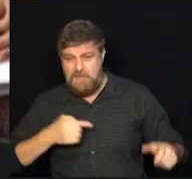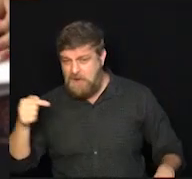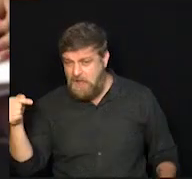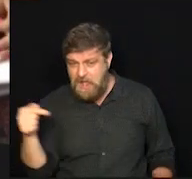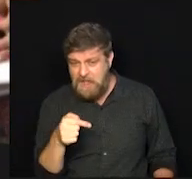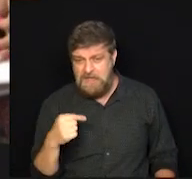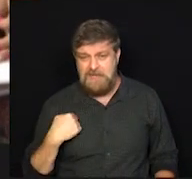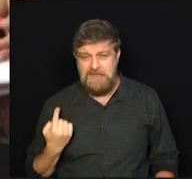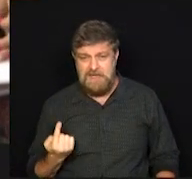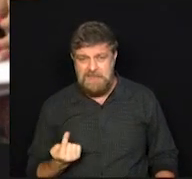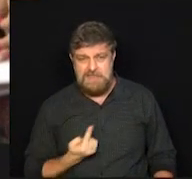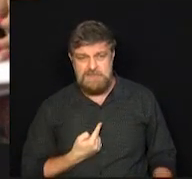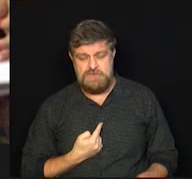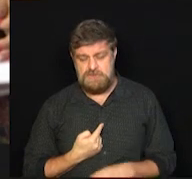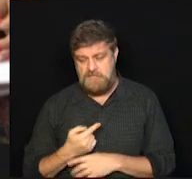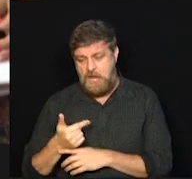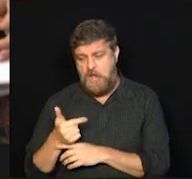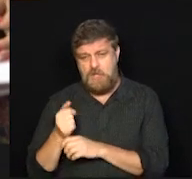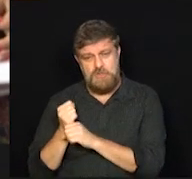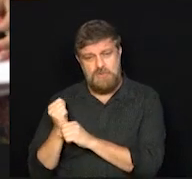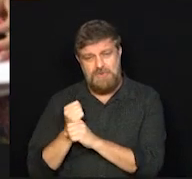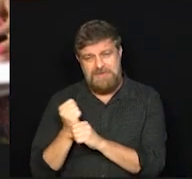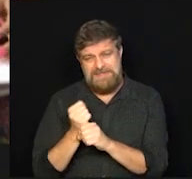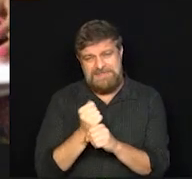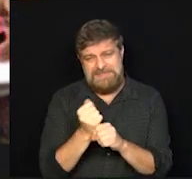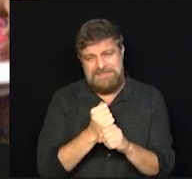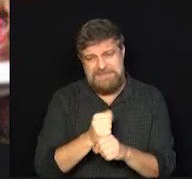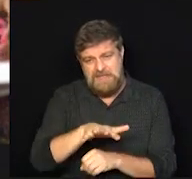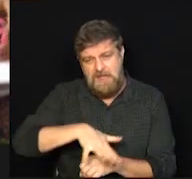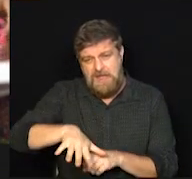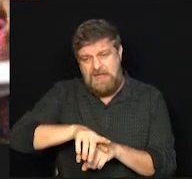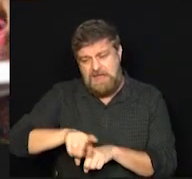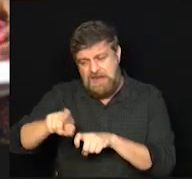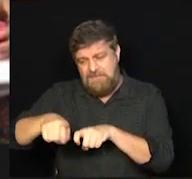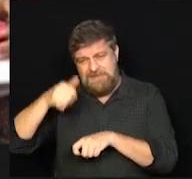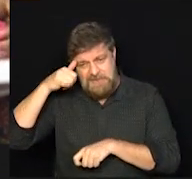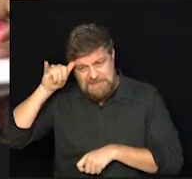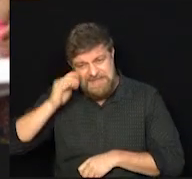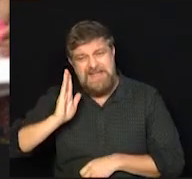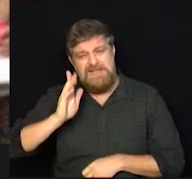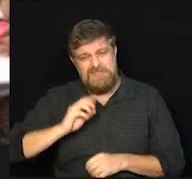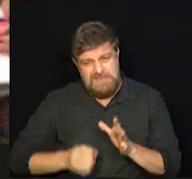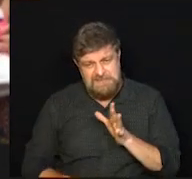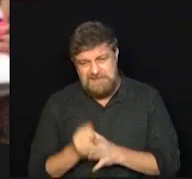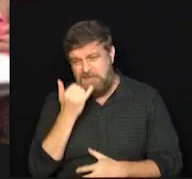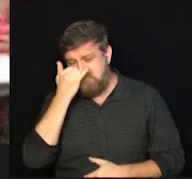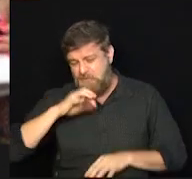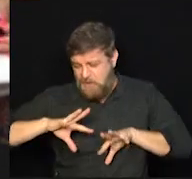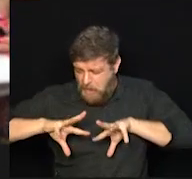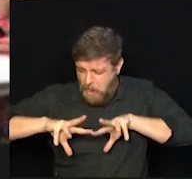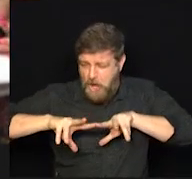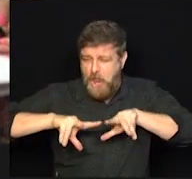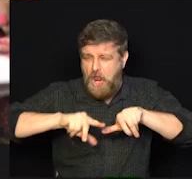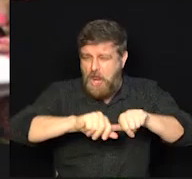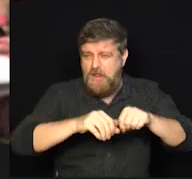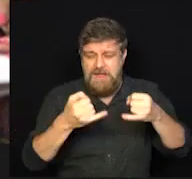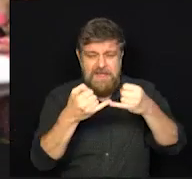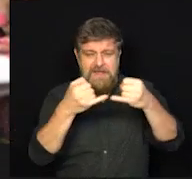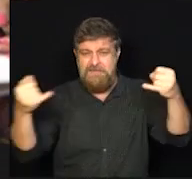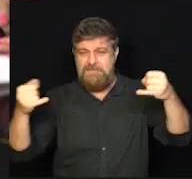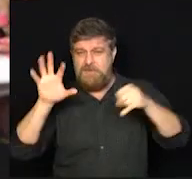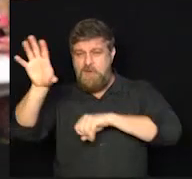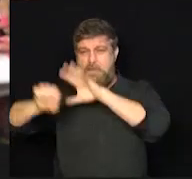nós nesses 12 anos de fazendo a bandeira já sofremos diversos o desafio